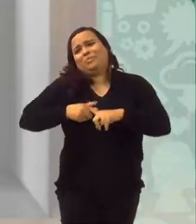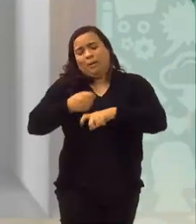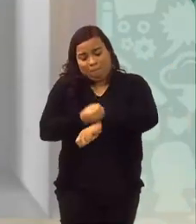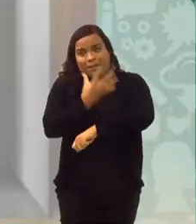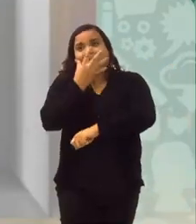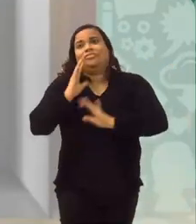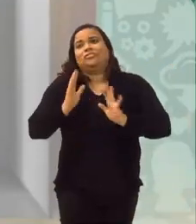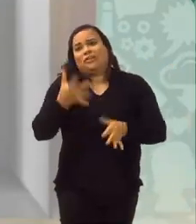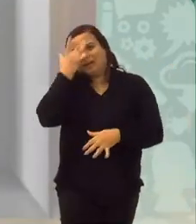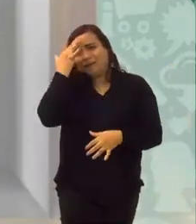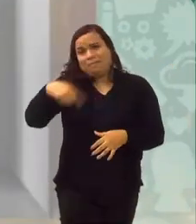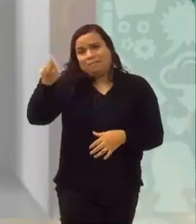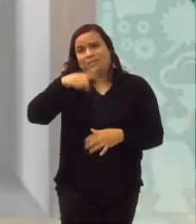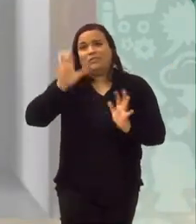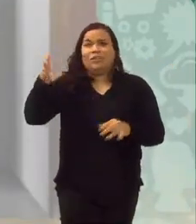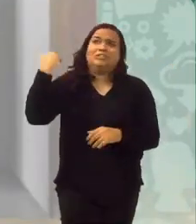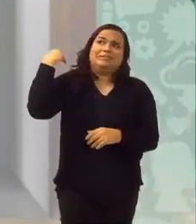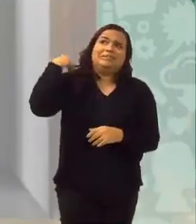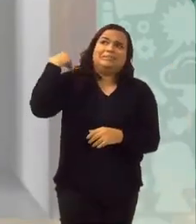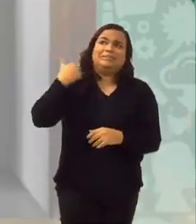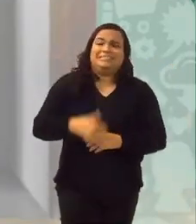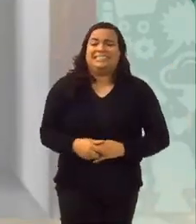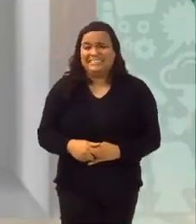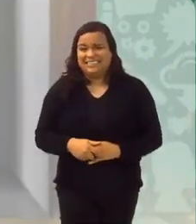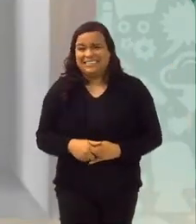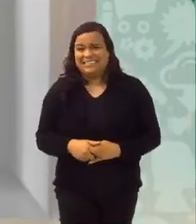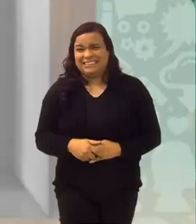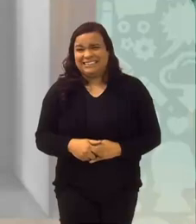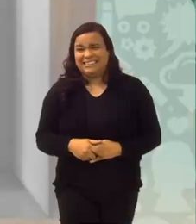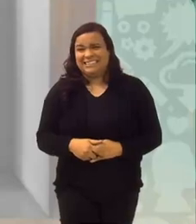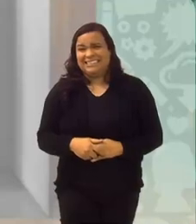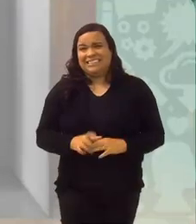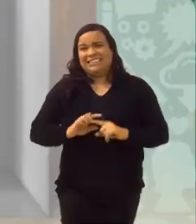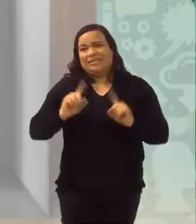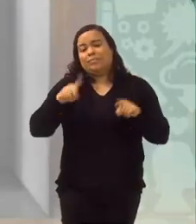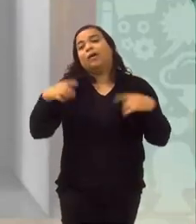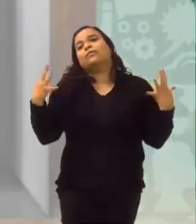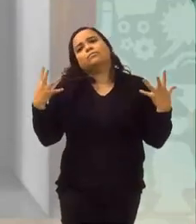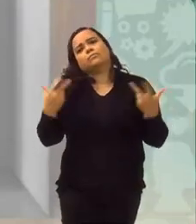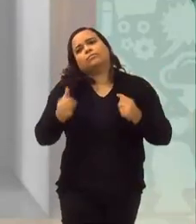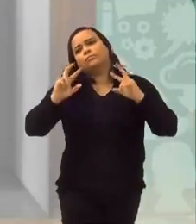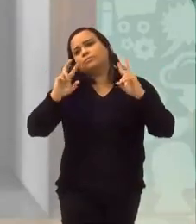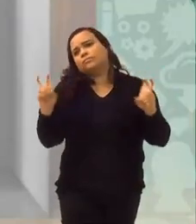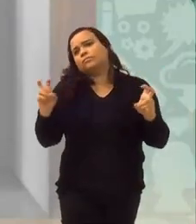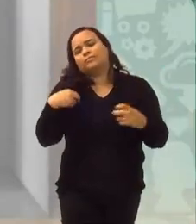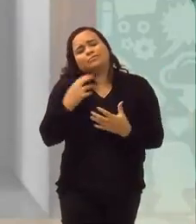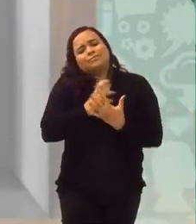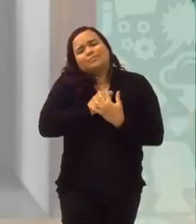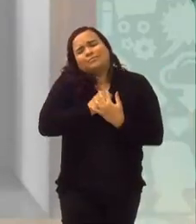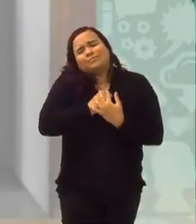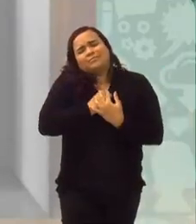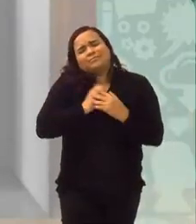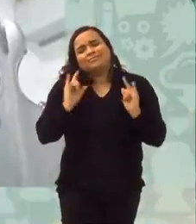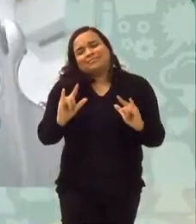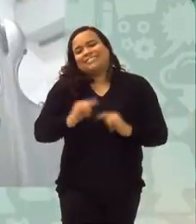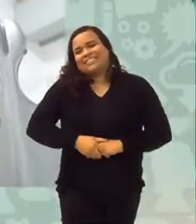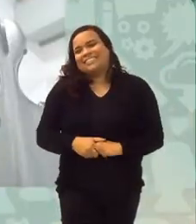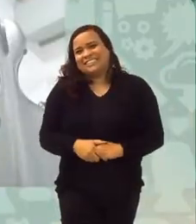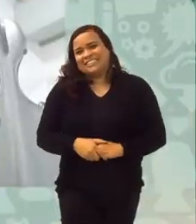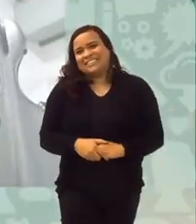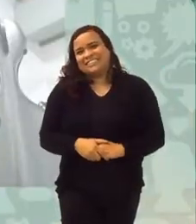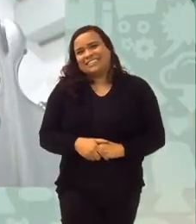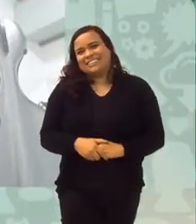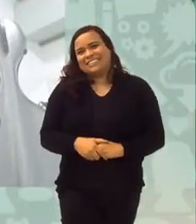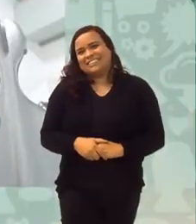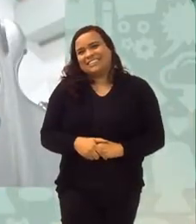uma consideração final mais curtinha, porque eu já estourei aqui o tempo, o pessoal já está me dando bronca. Mas